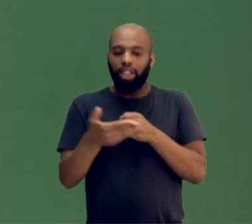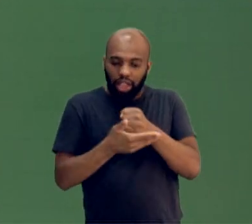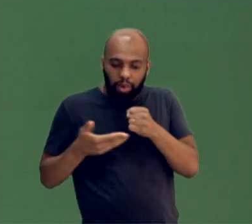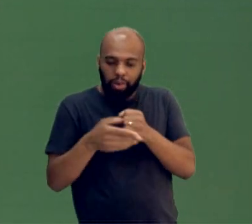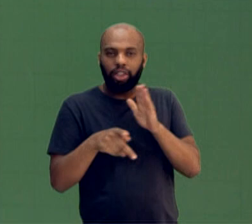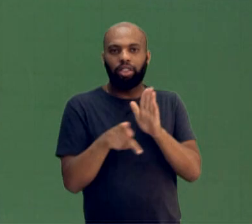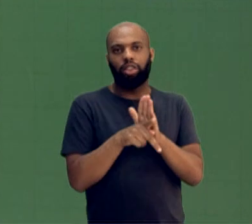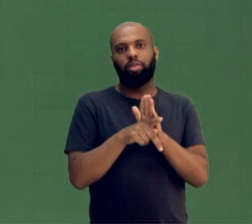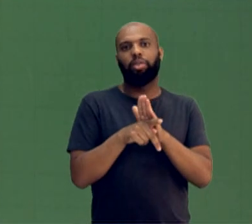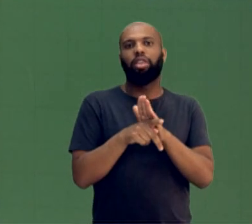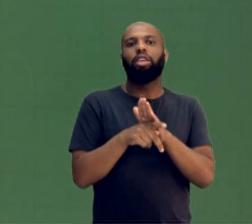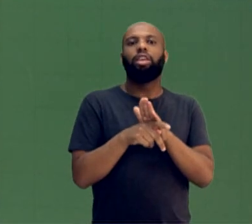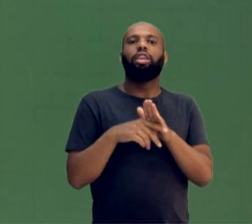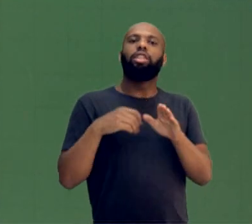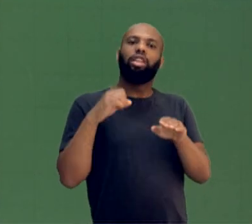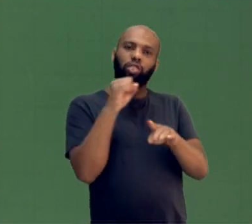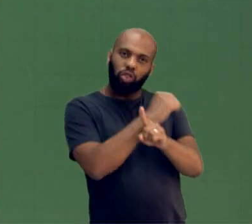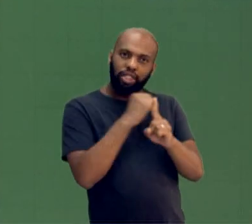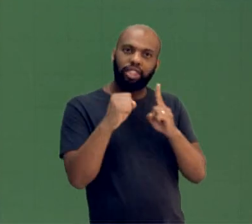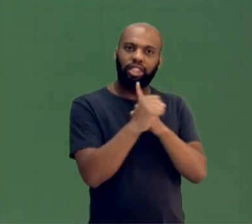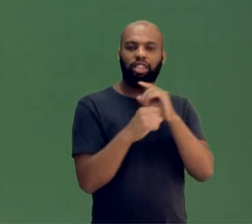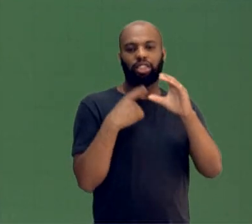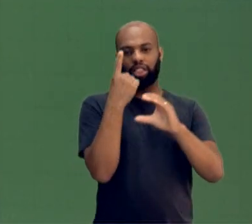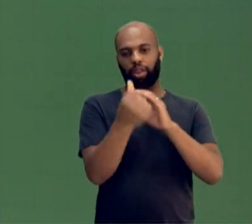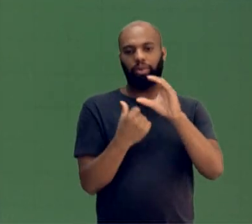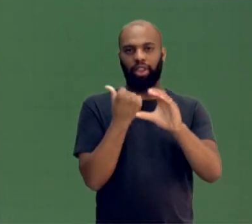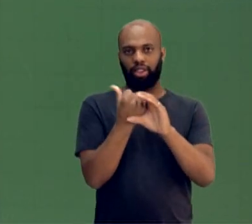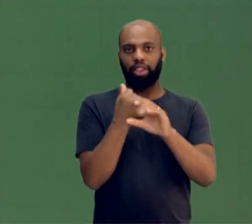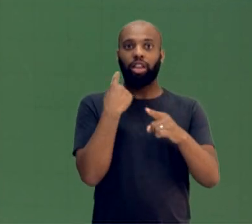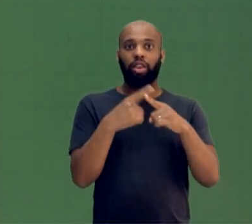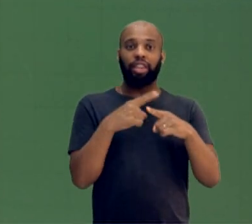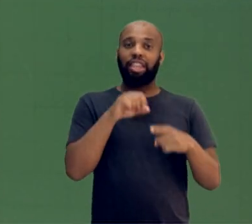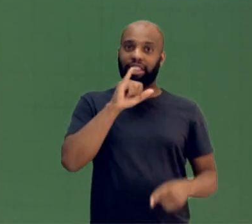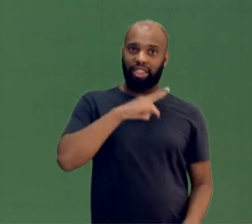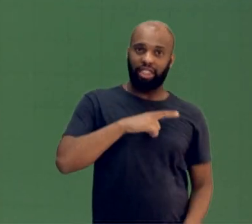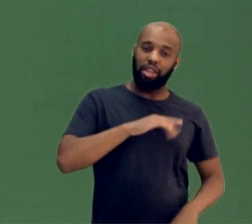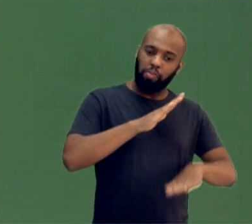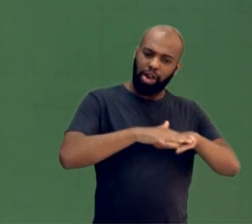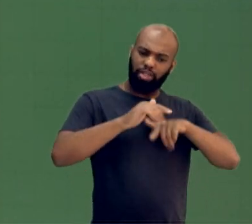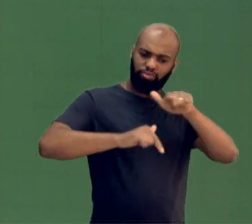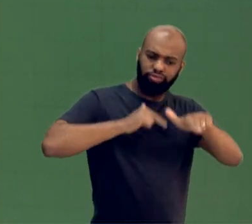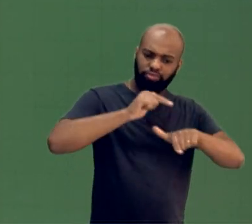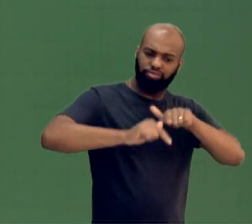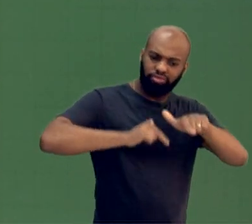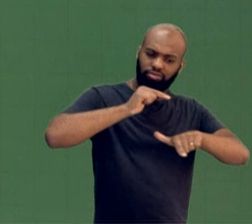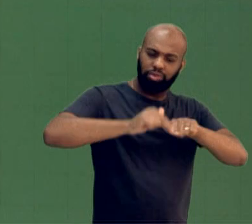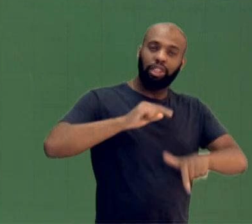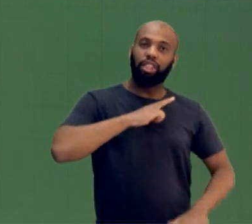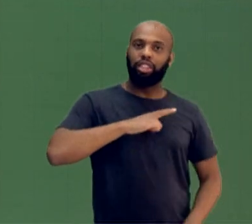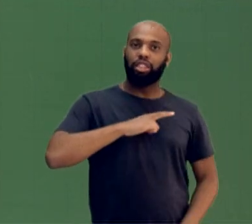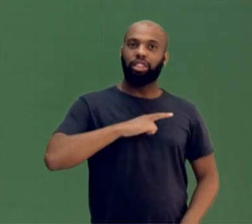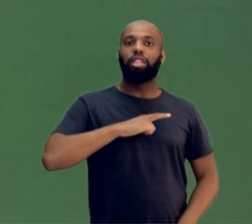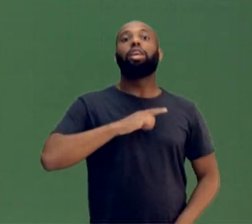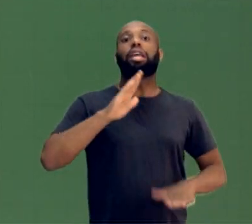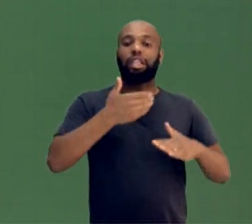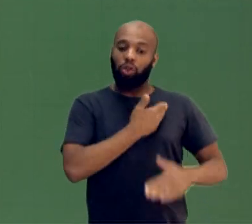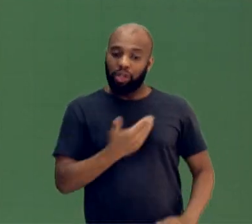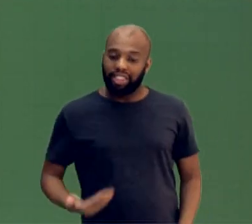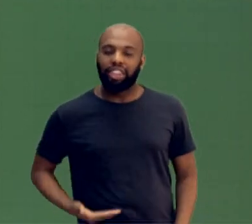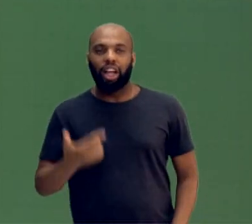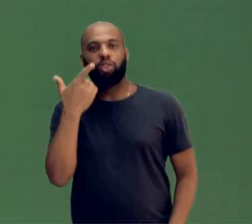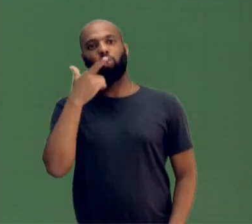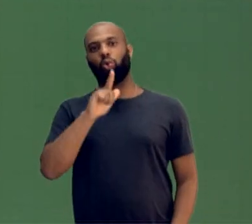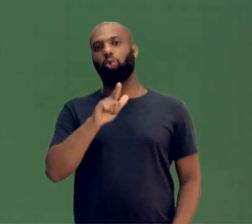de uma sociedade capitalista. Quanto mais trabalhador empregado você tem, com certeza, mais estável se torna uma sociedade. O